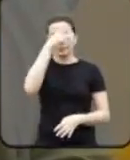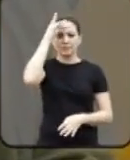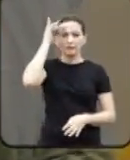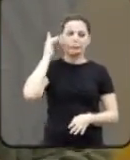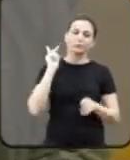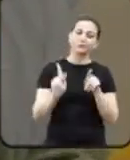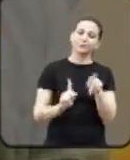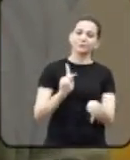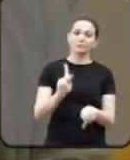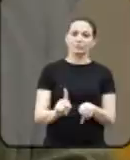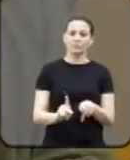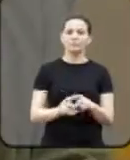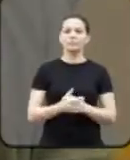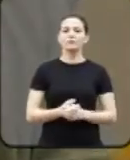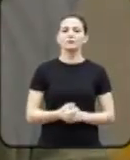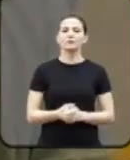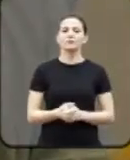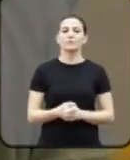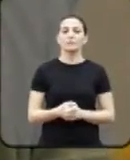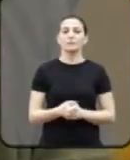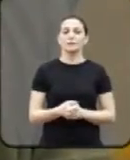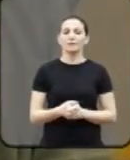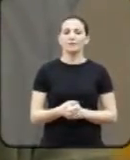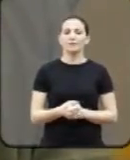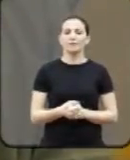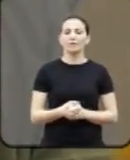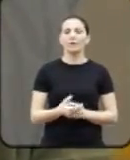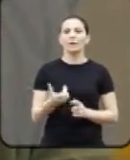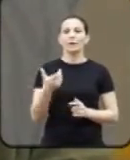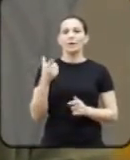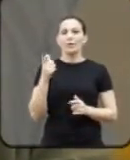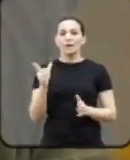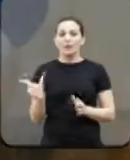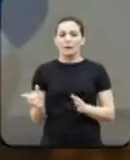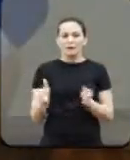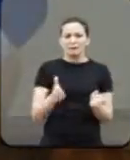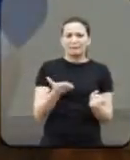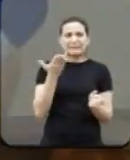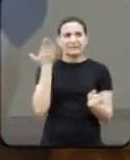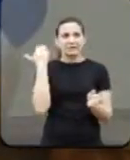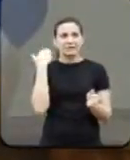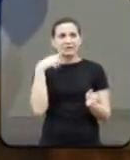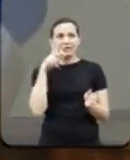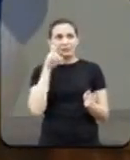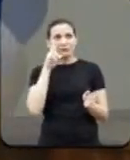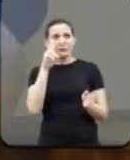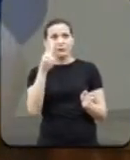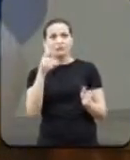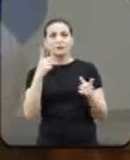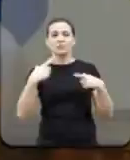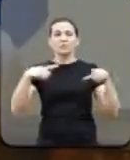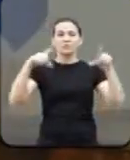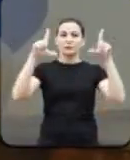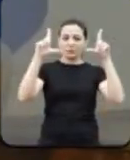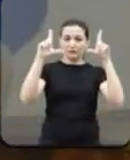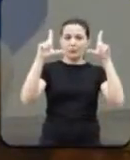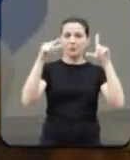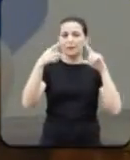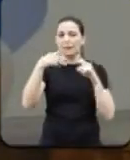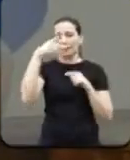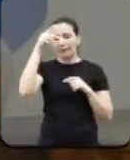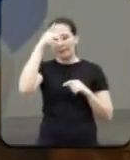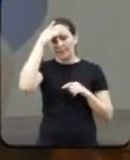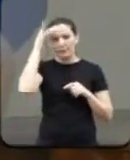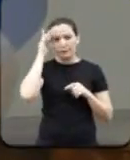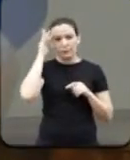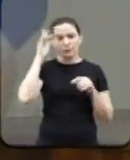respeito pelas pessoas, pela população. Eu vi recentemente no canal de televisão uma sul-africana dizendo